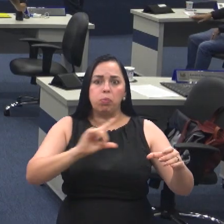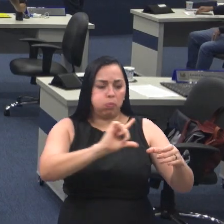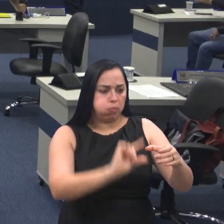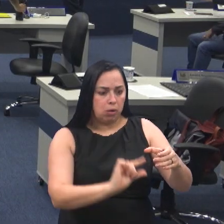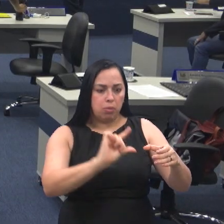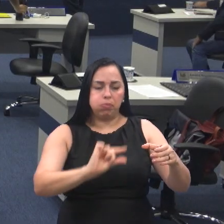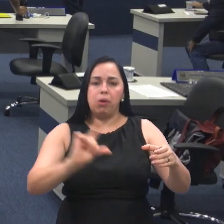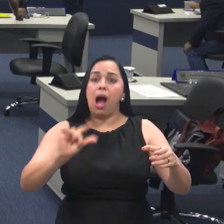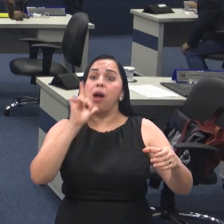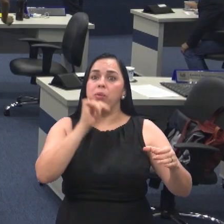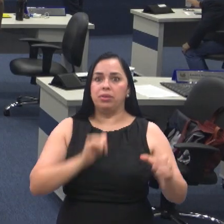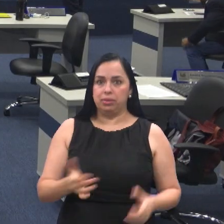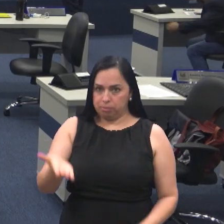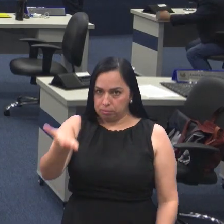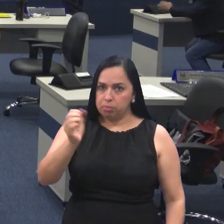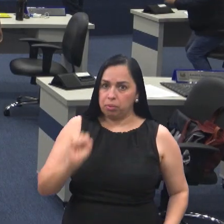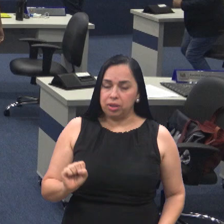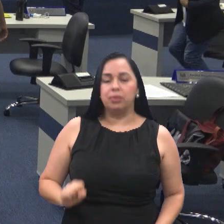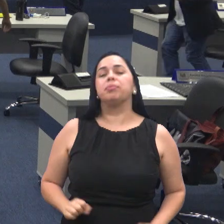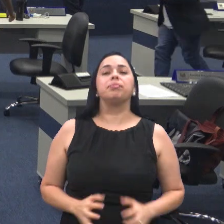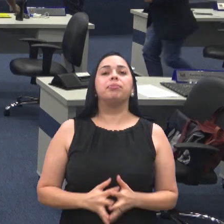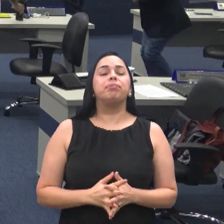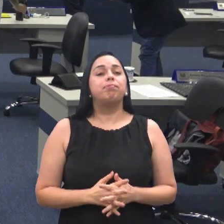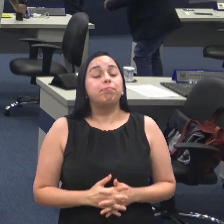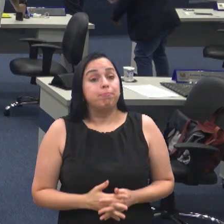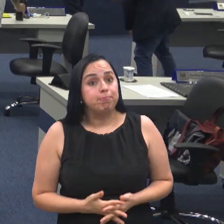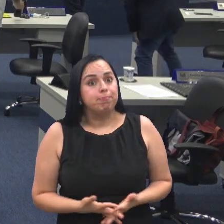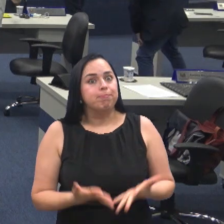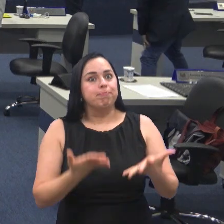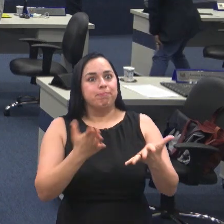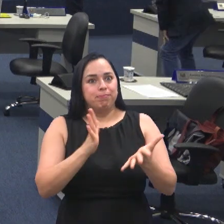A parte, vereador. Pois não. Vereador,